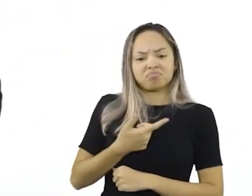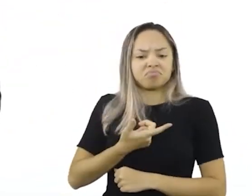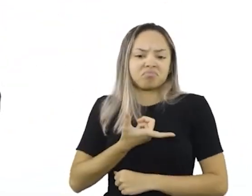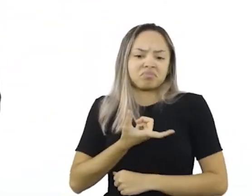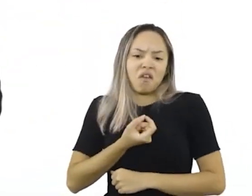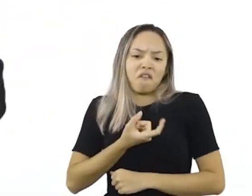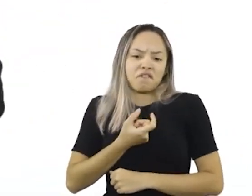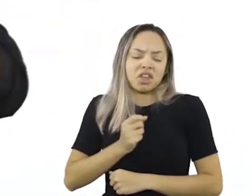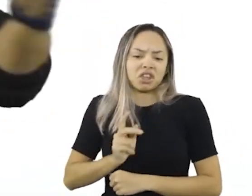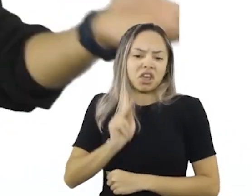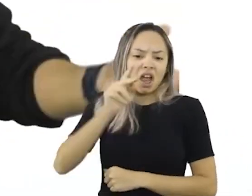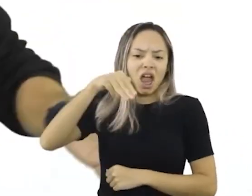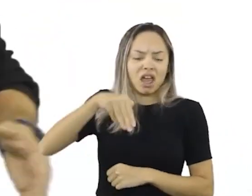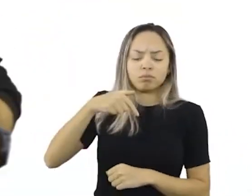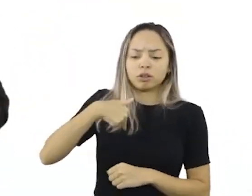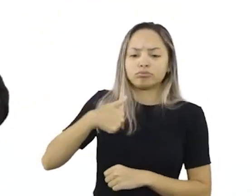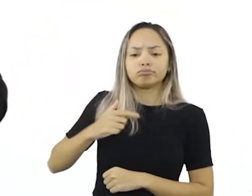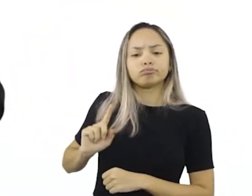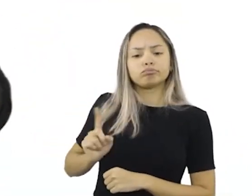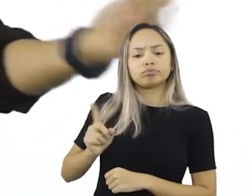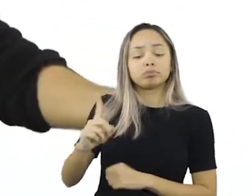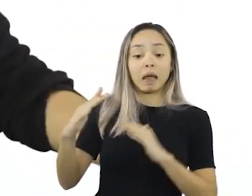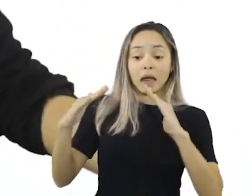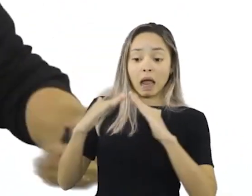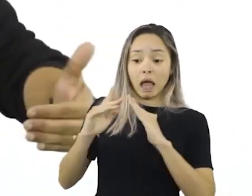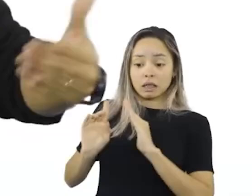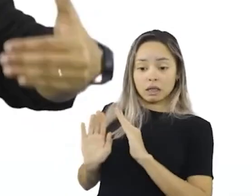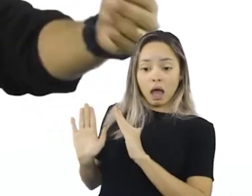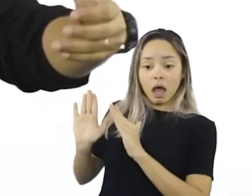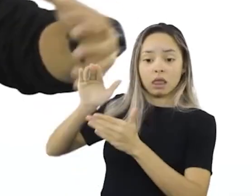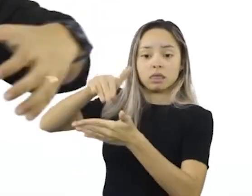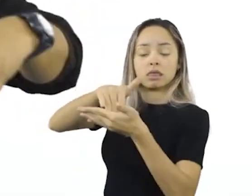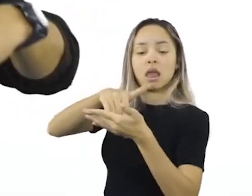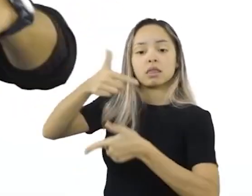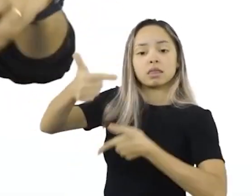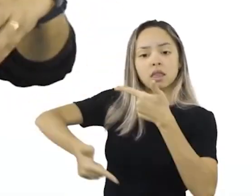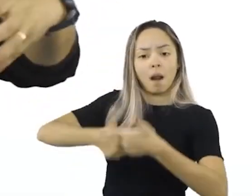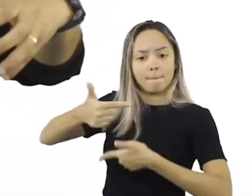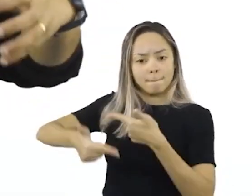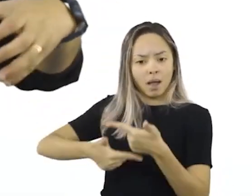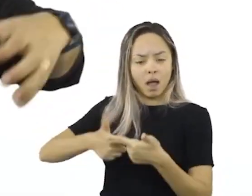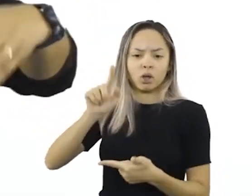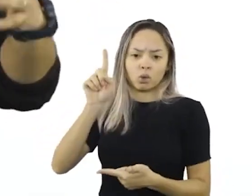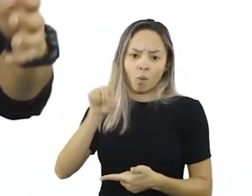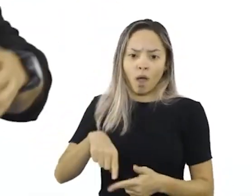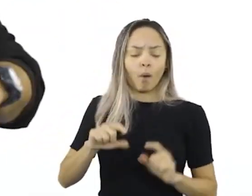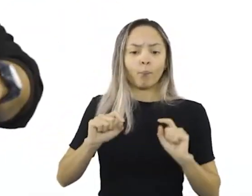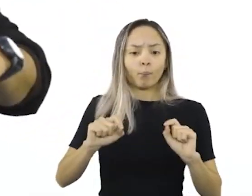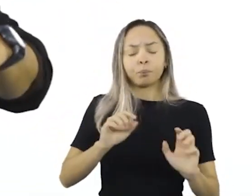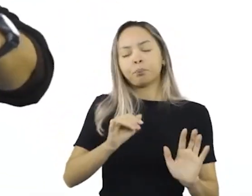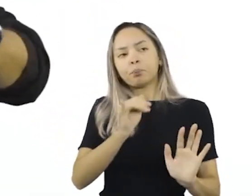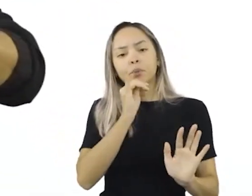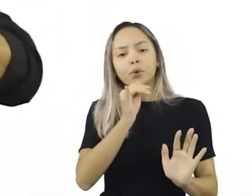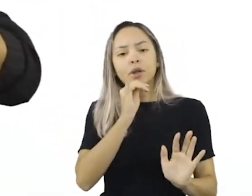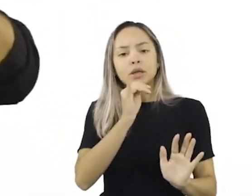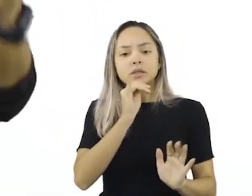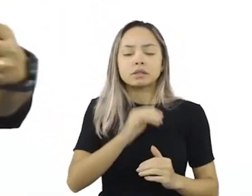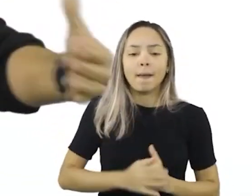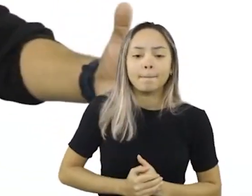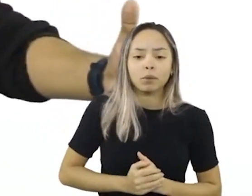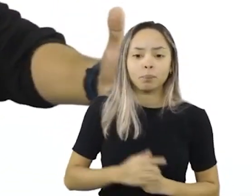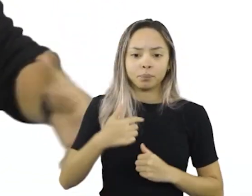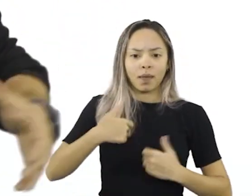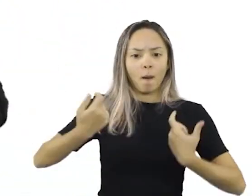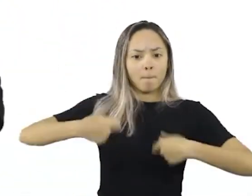quilômetros de casa para o trabalho, você não precisa se deslocar fisicamente no sentido de construir